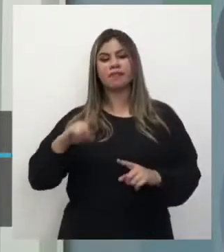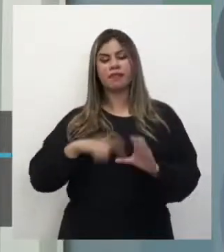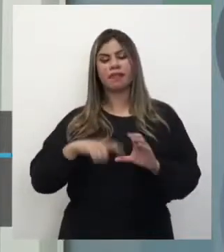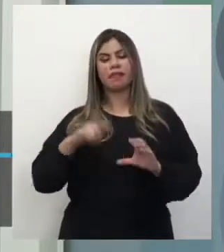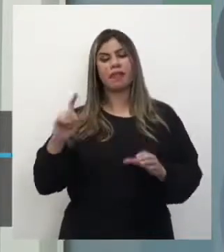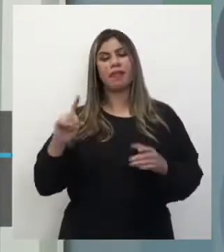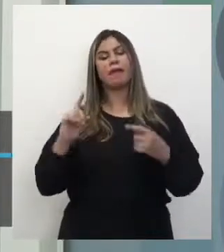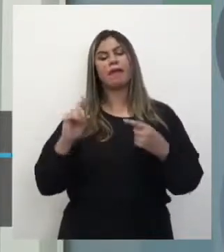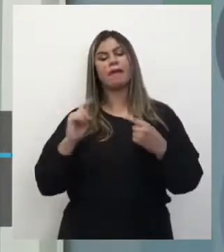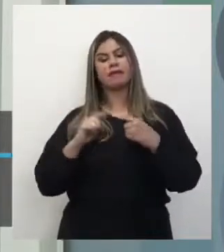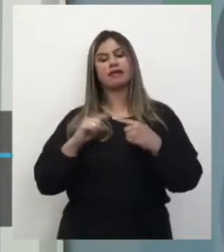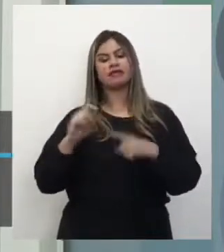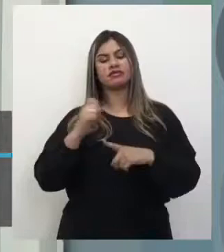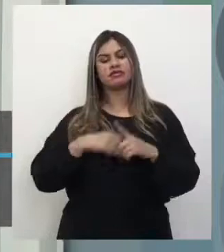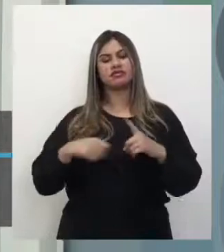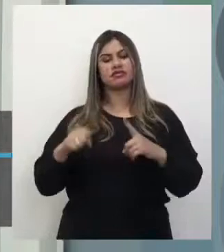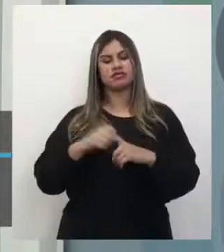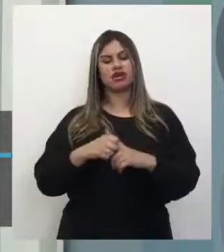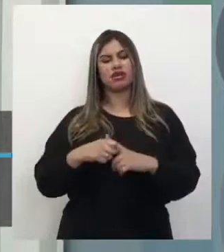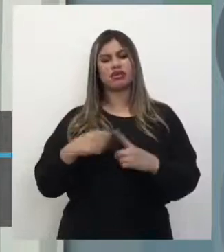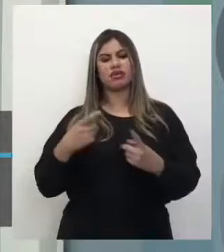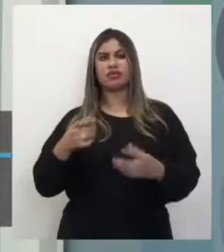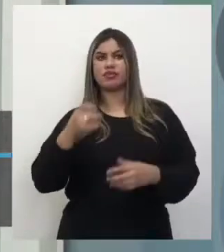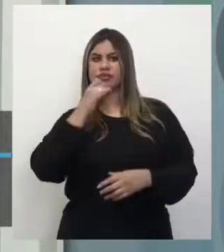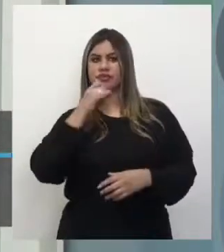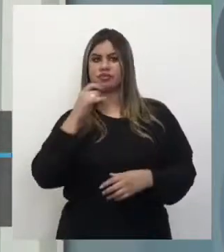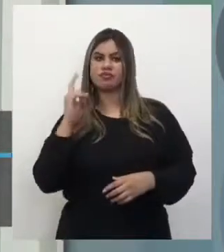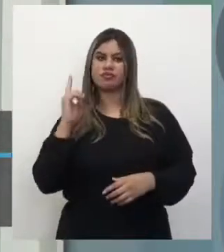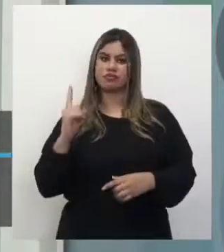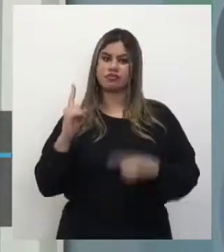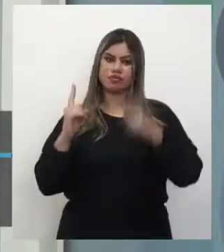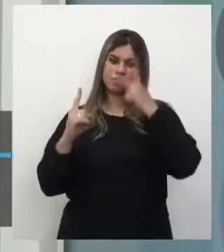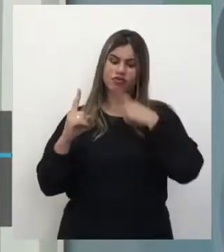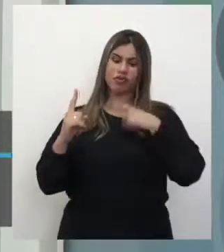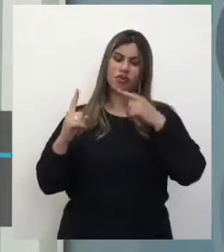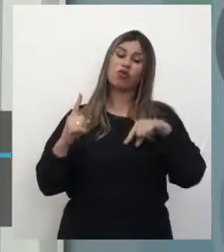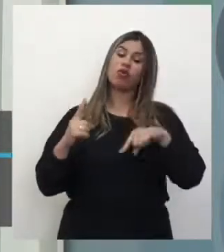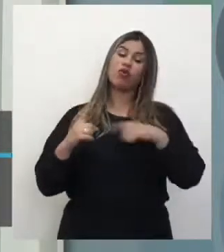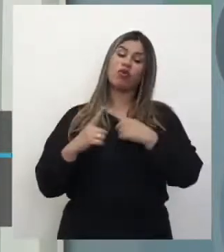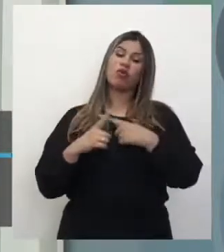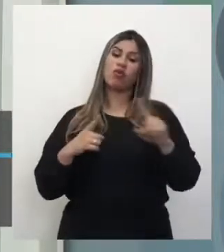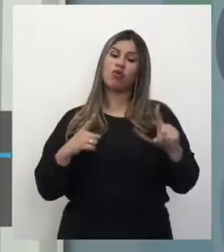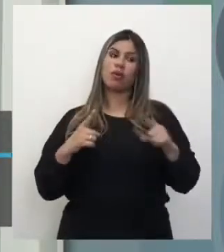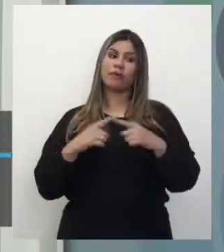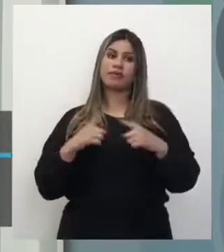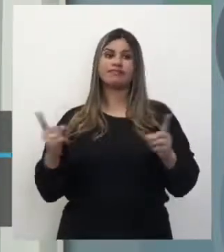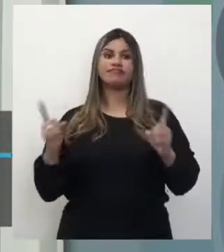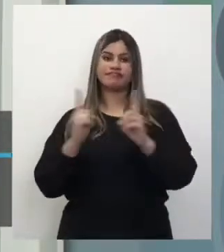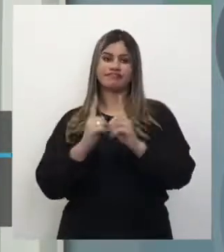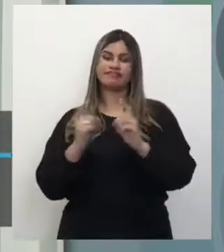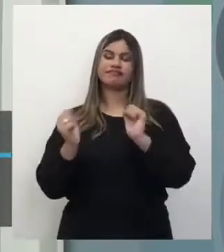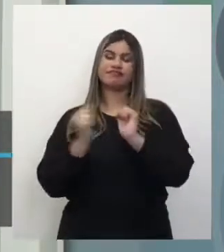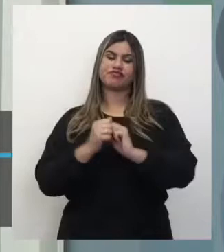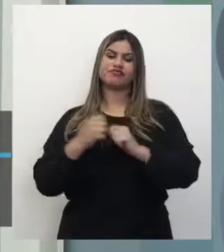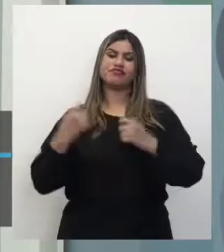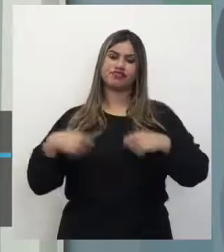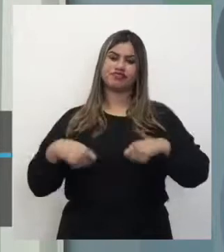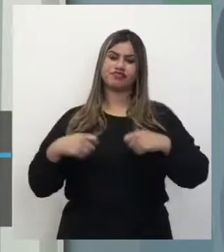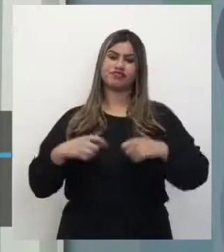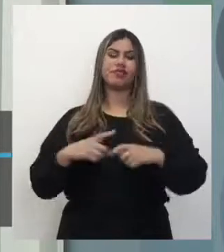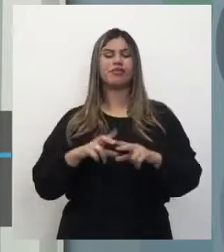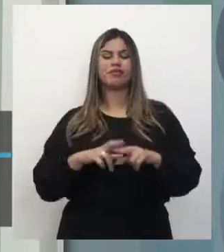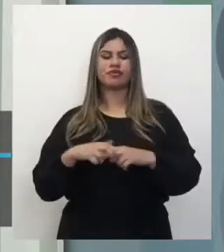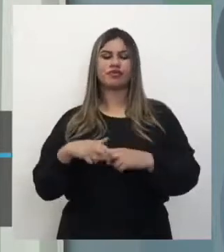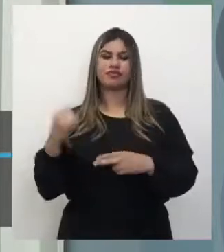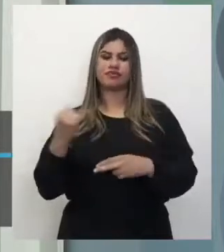Então, o indivíduo é uma moeda em que de um lado ele é por si mesmo e do outro lado ele não é sem o outro, né? Por isso a importância da